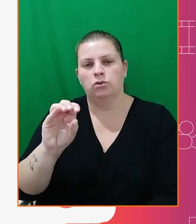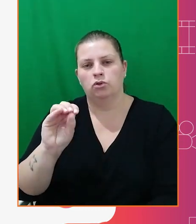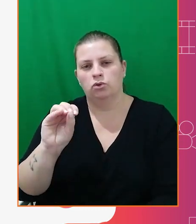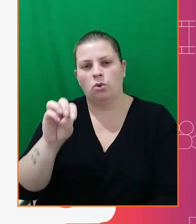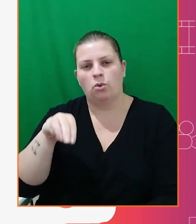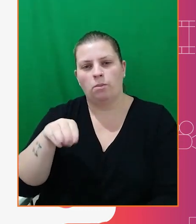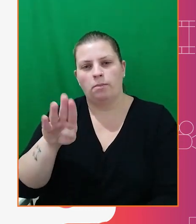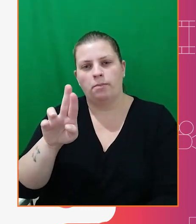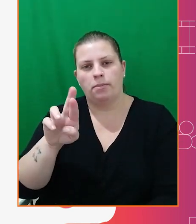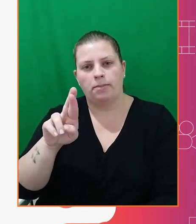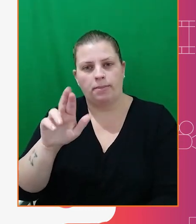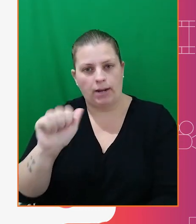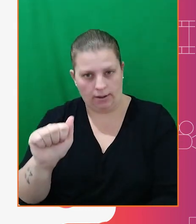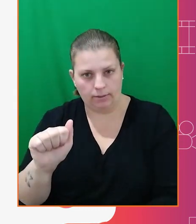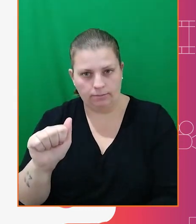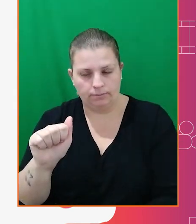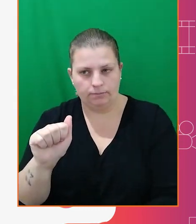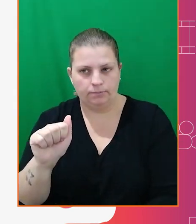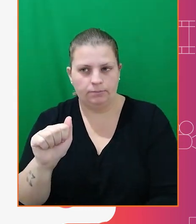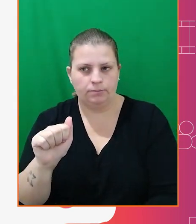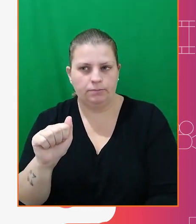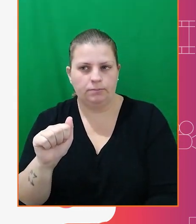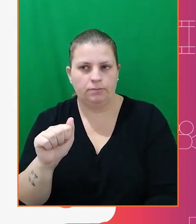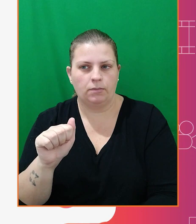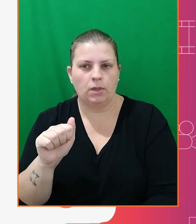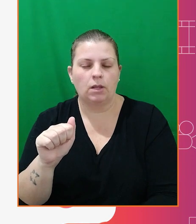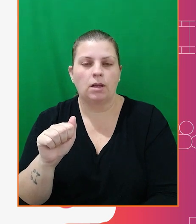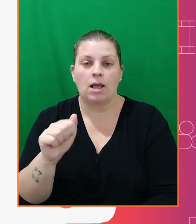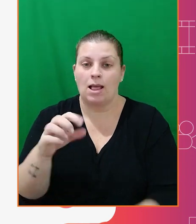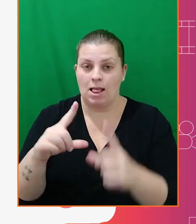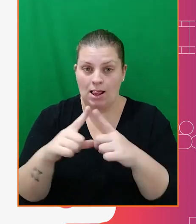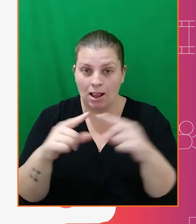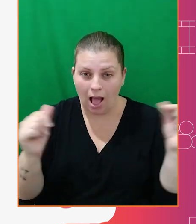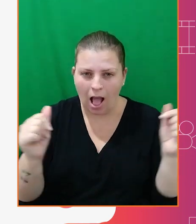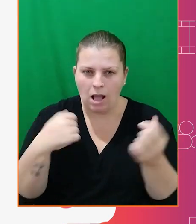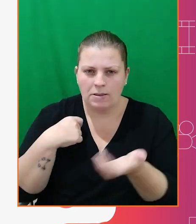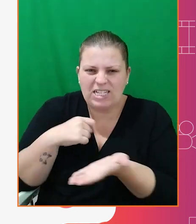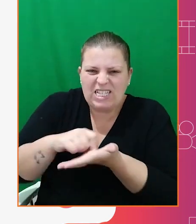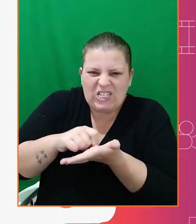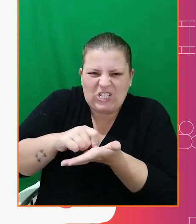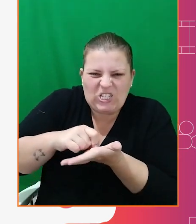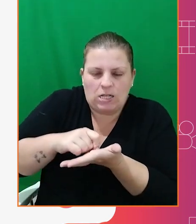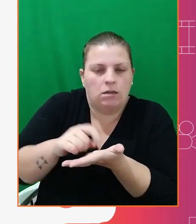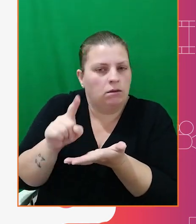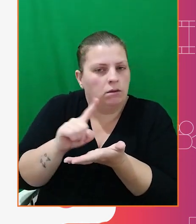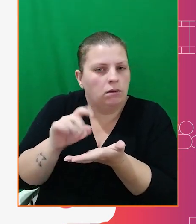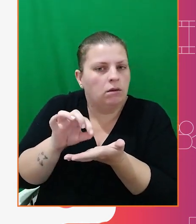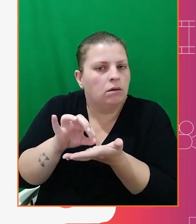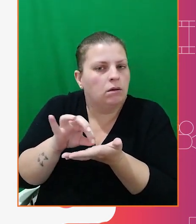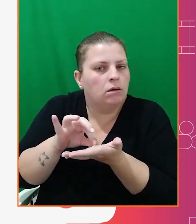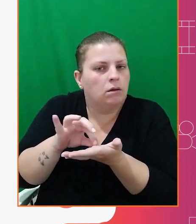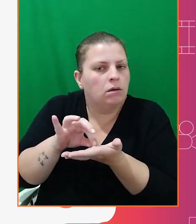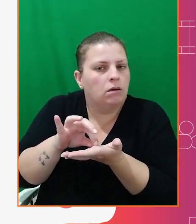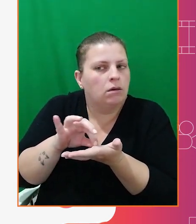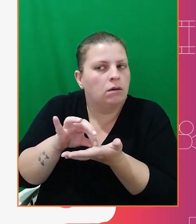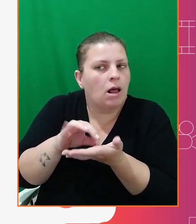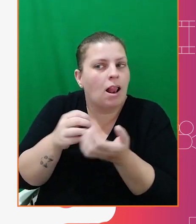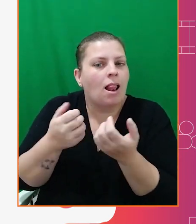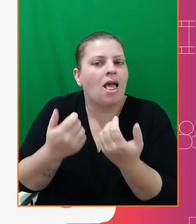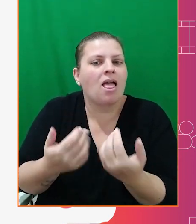Repare que aqui eu não estou pressionando muito o lápis, mas eu estou passando ele várias vezes por essa